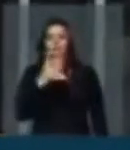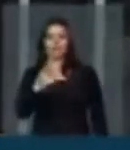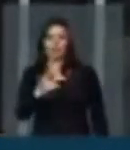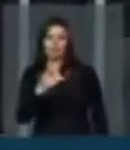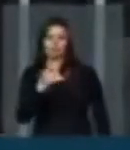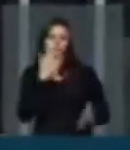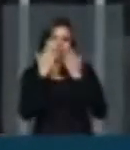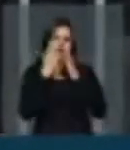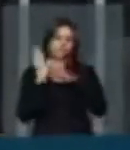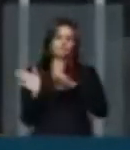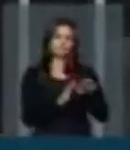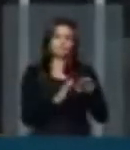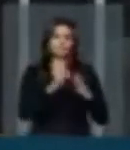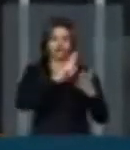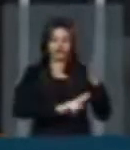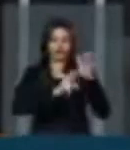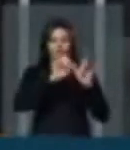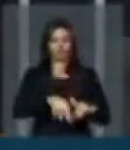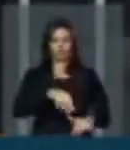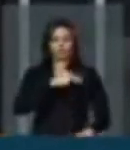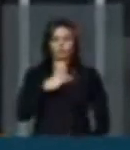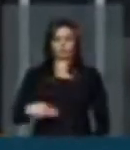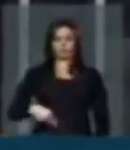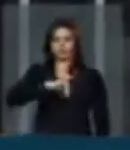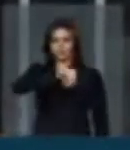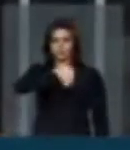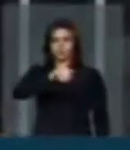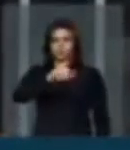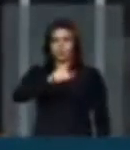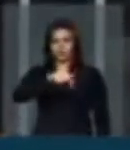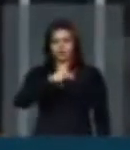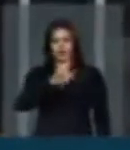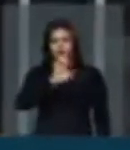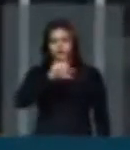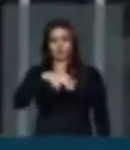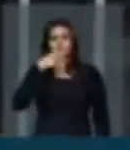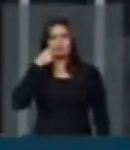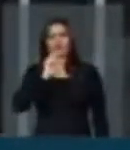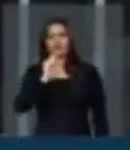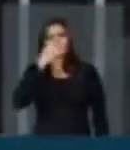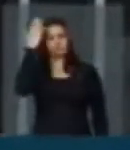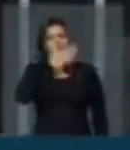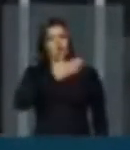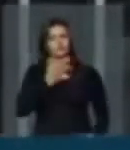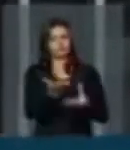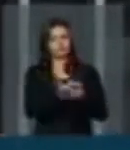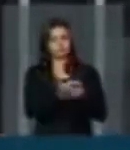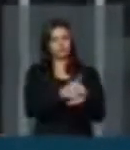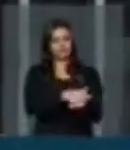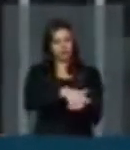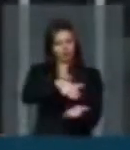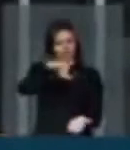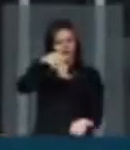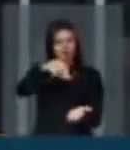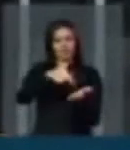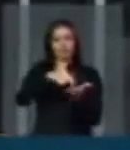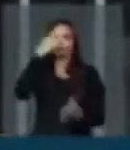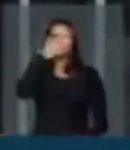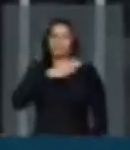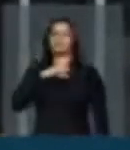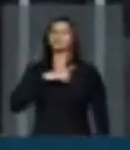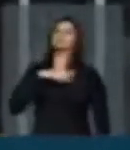aspas. Já o relator do caso, o ministro Joaquim Barbosa, chamou a atenção para as provas constantes nos autos. No